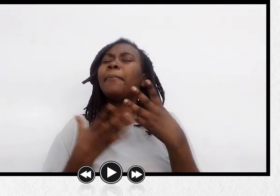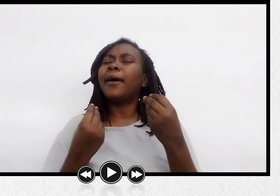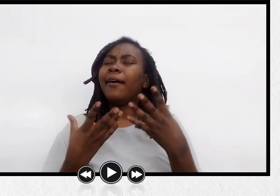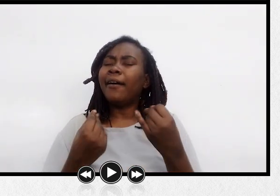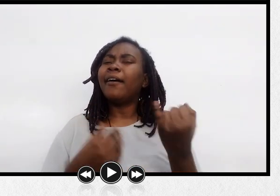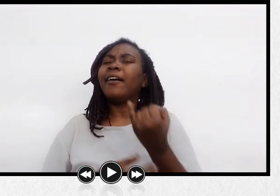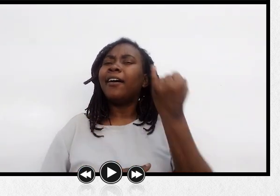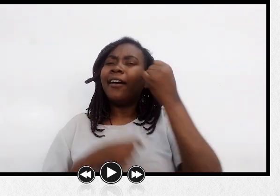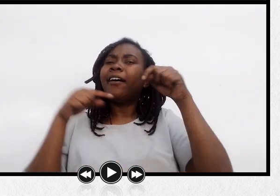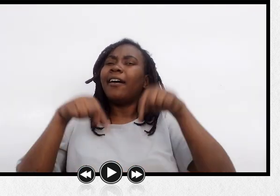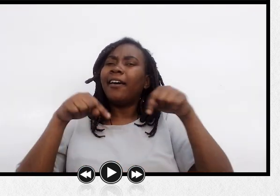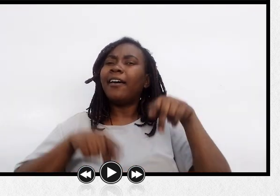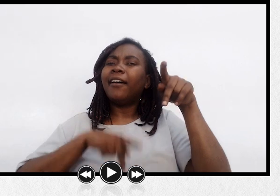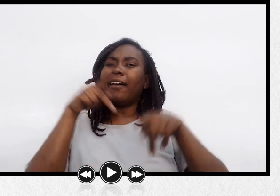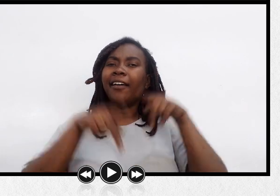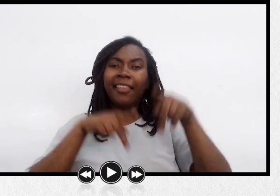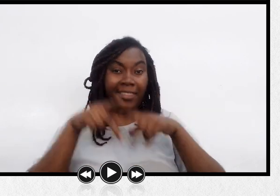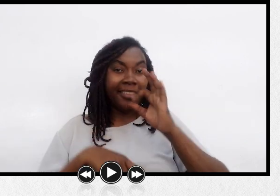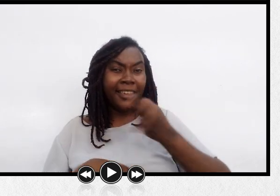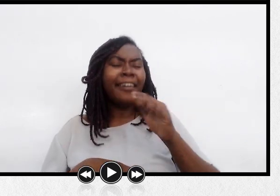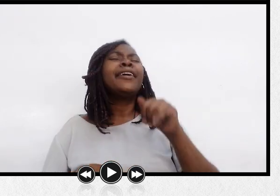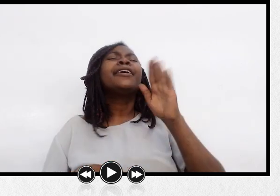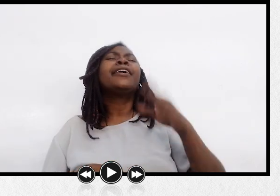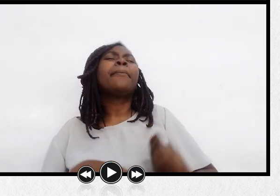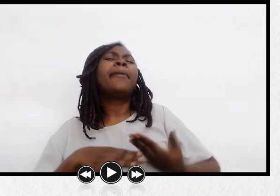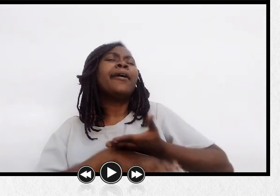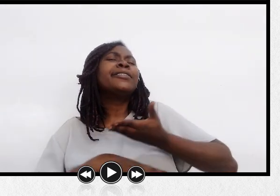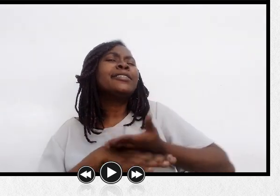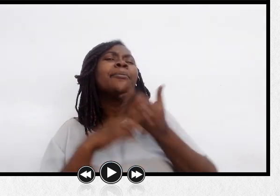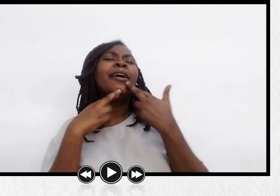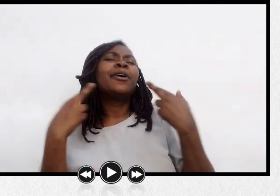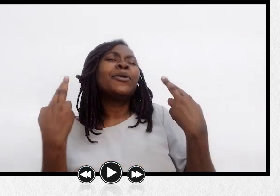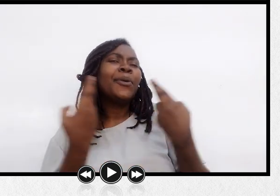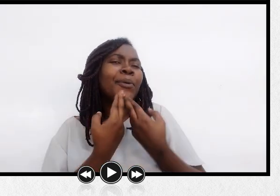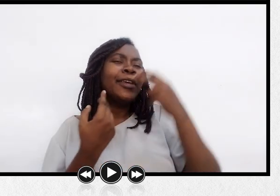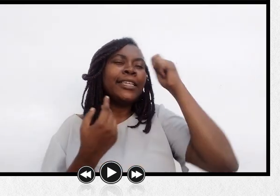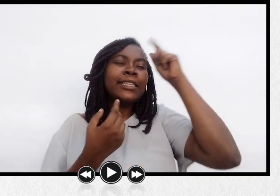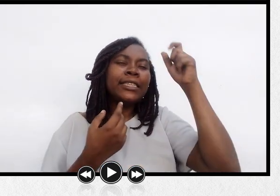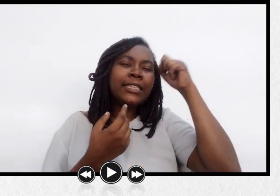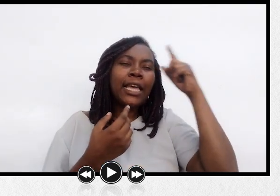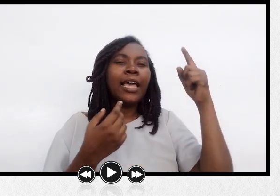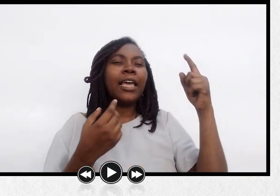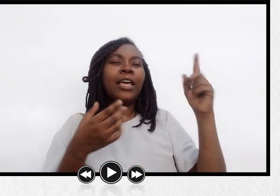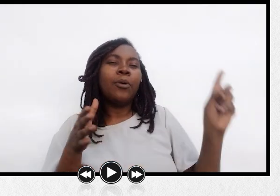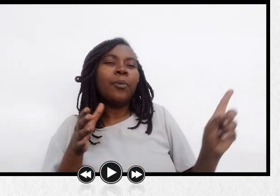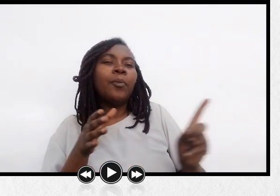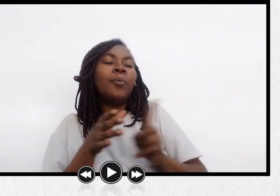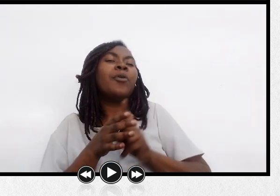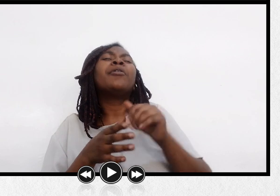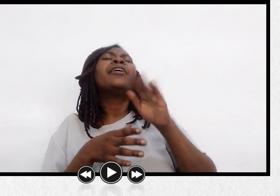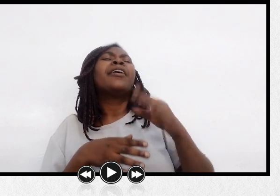aqui relevante para o nosso público, Então, quem participa dessas reuniões, essa ideia da composição, Então, quem